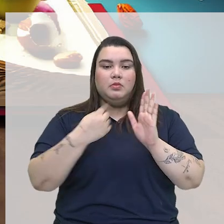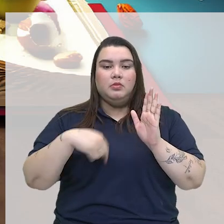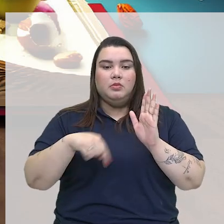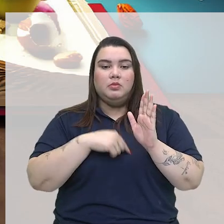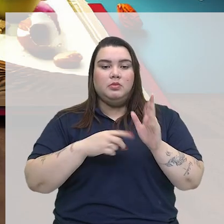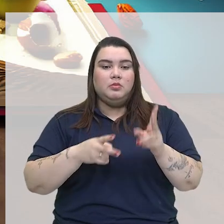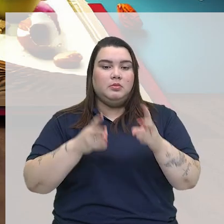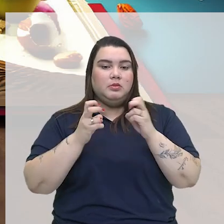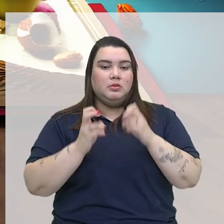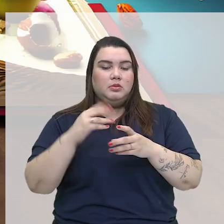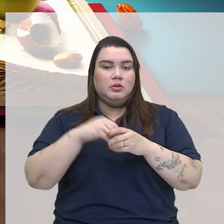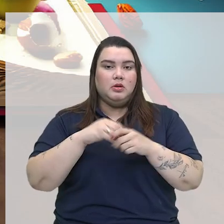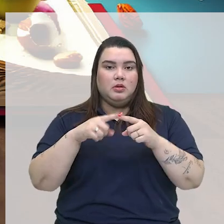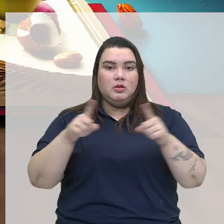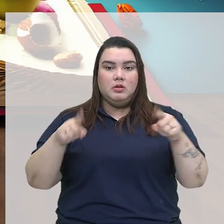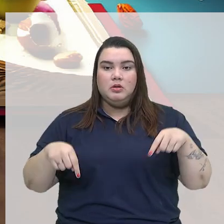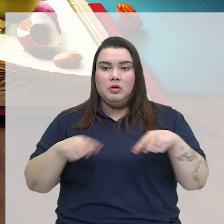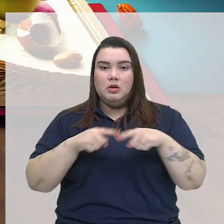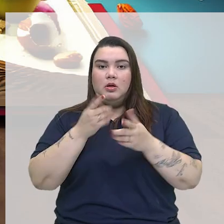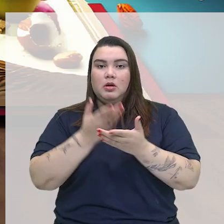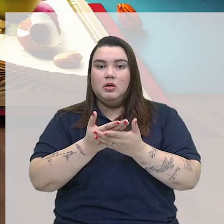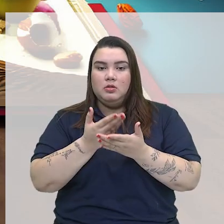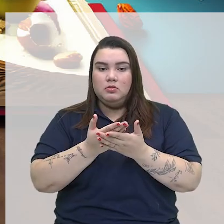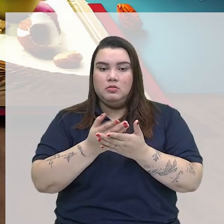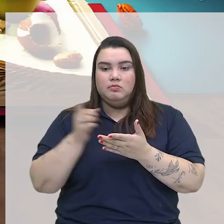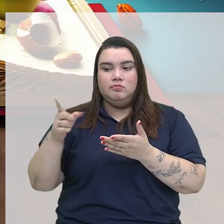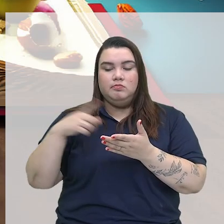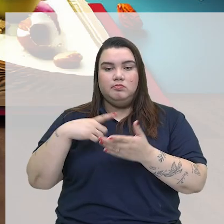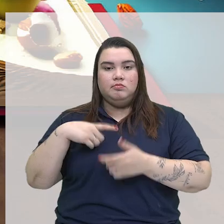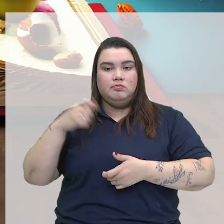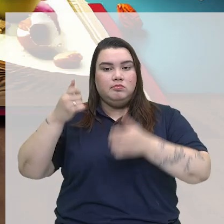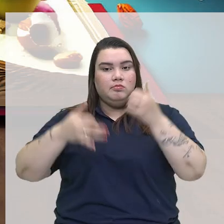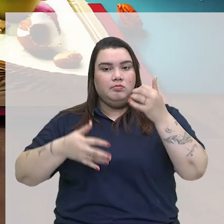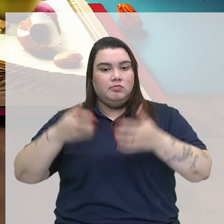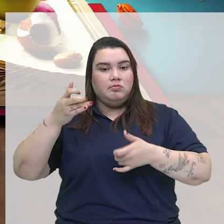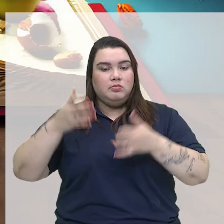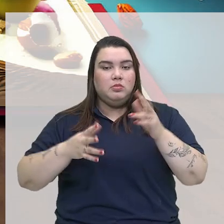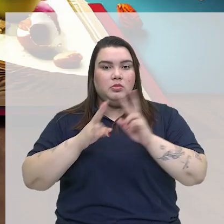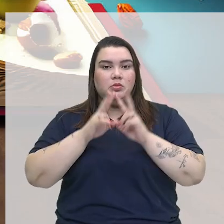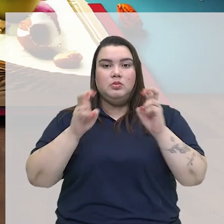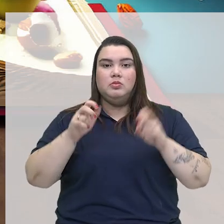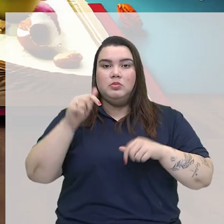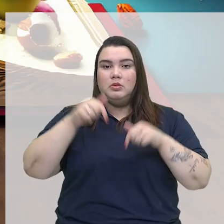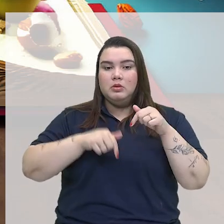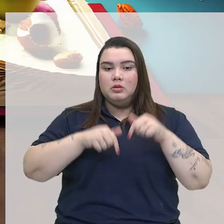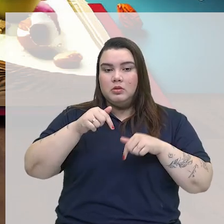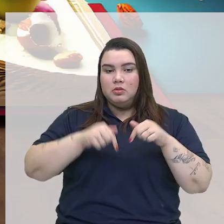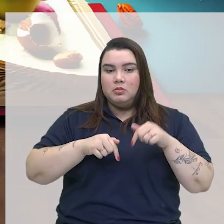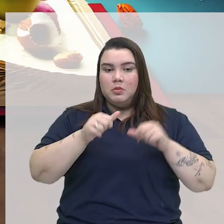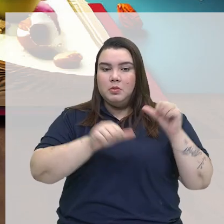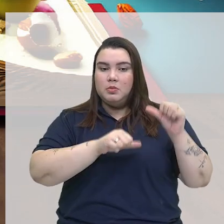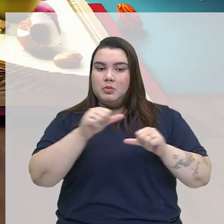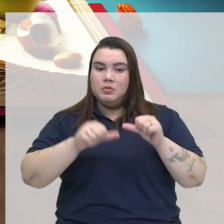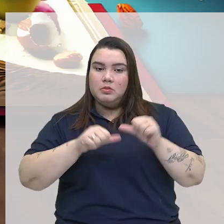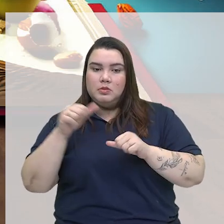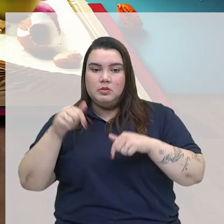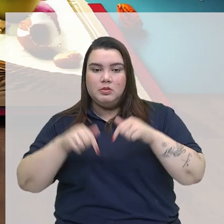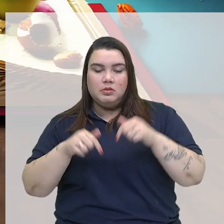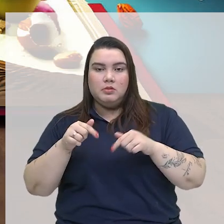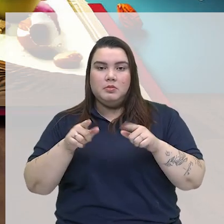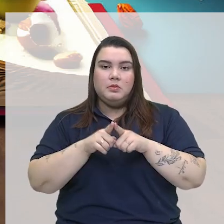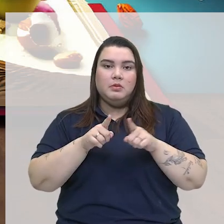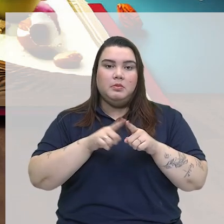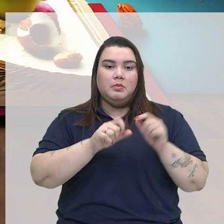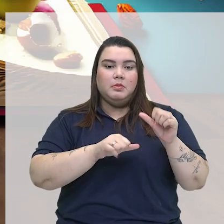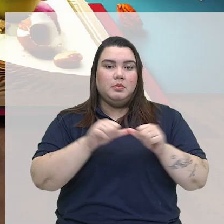vê em sala de aula, né? Com o professor, quando ele está falando de química, transformações químicas e transformações